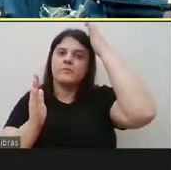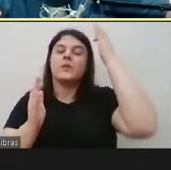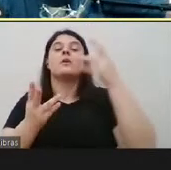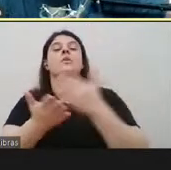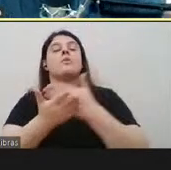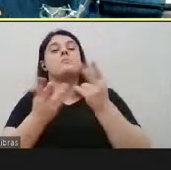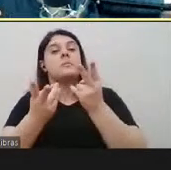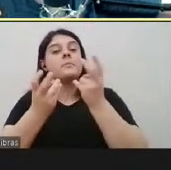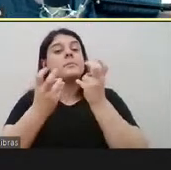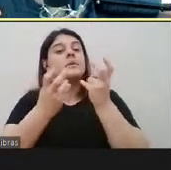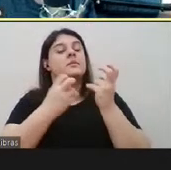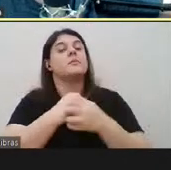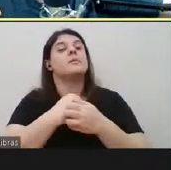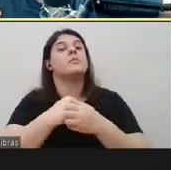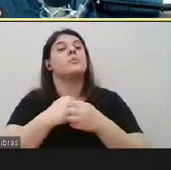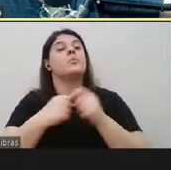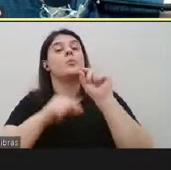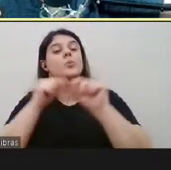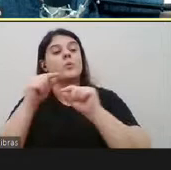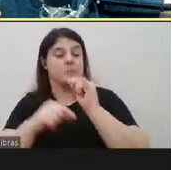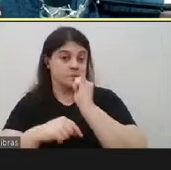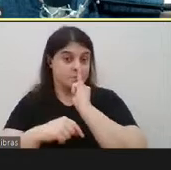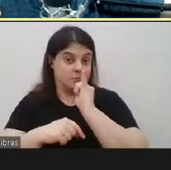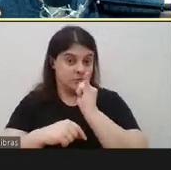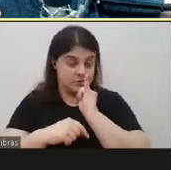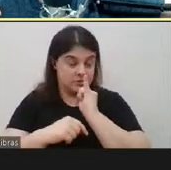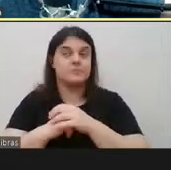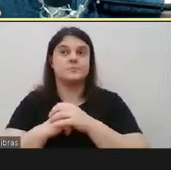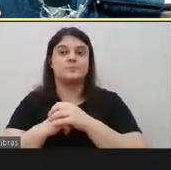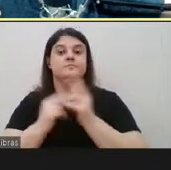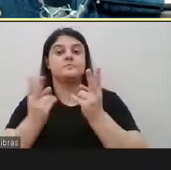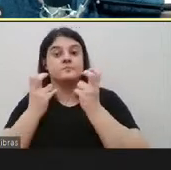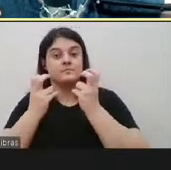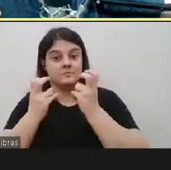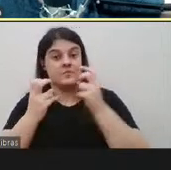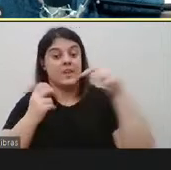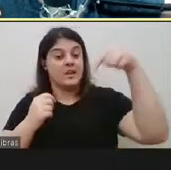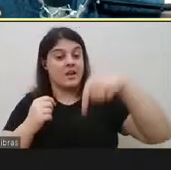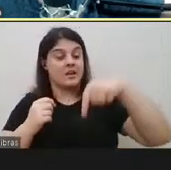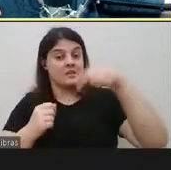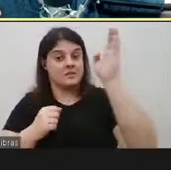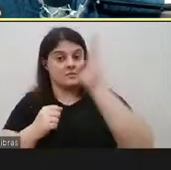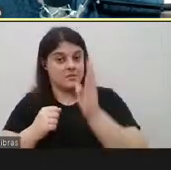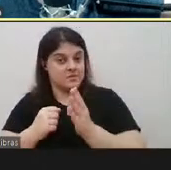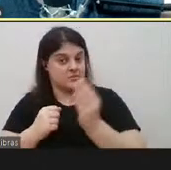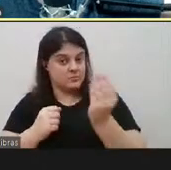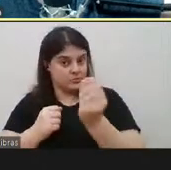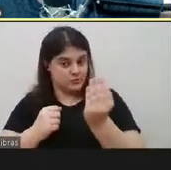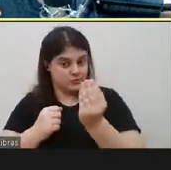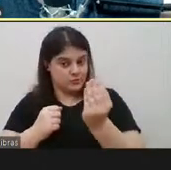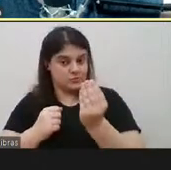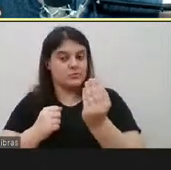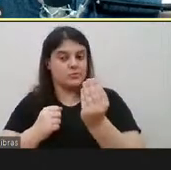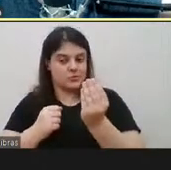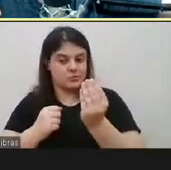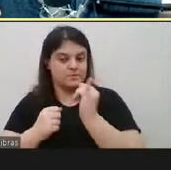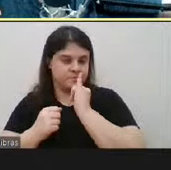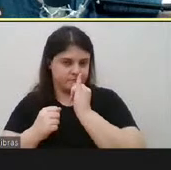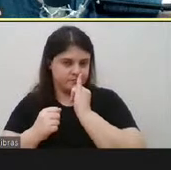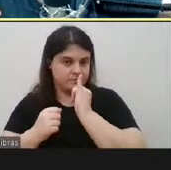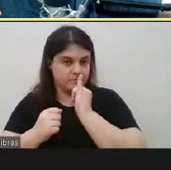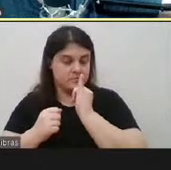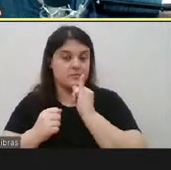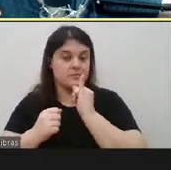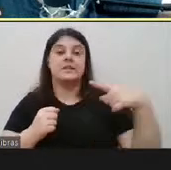gente começa a observar algumas coisas interessantes por exemplo a gente começa a observar aqui no caso Brasileiro né no caso Brasileiro